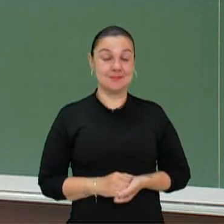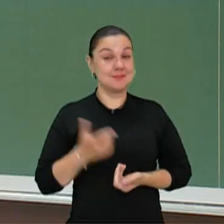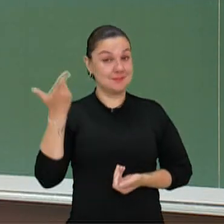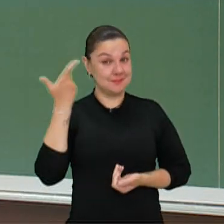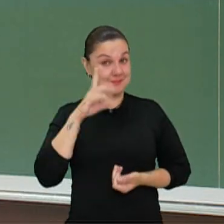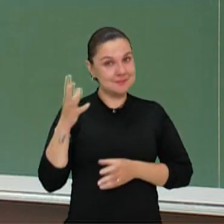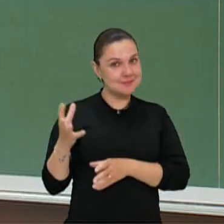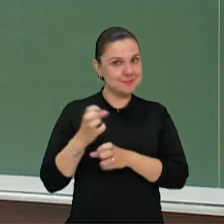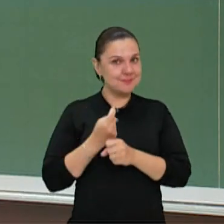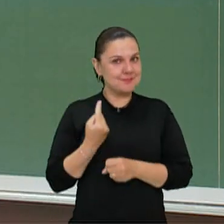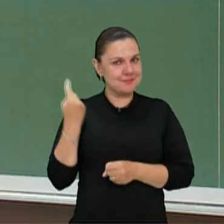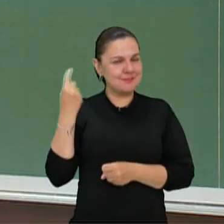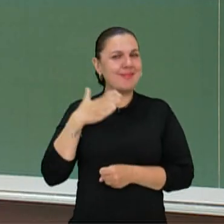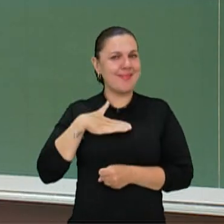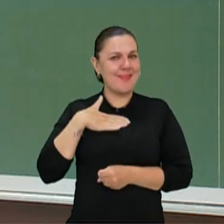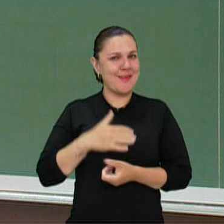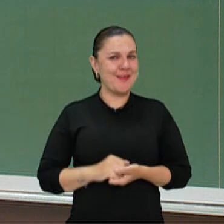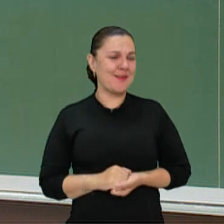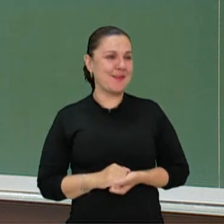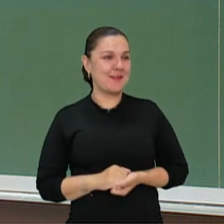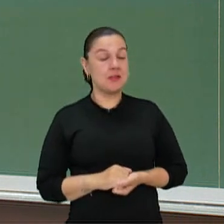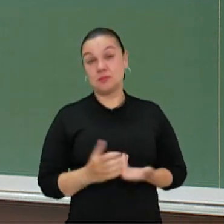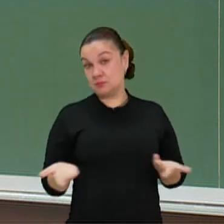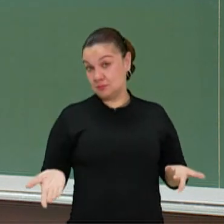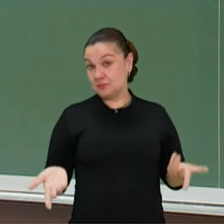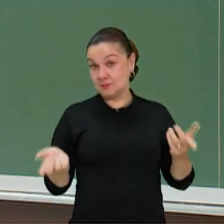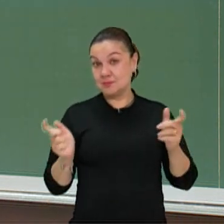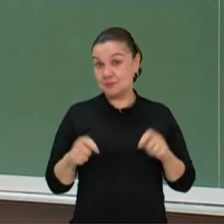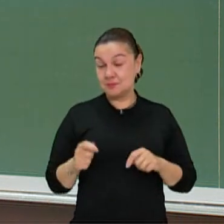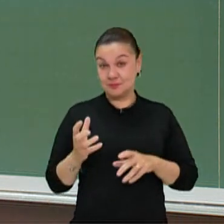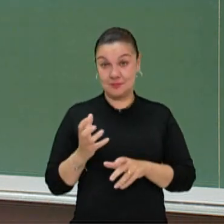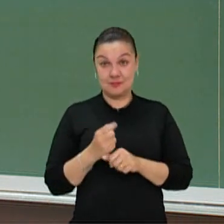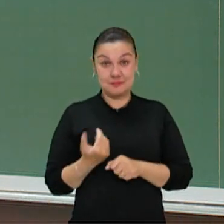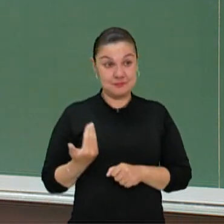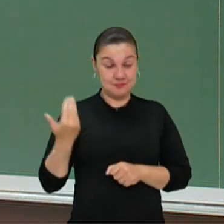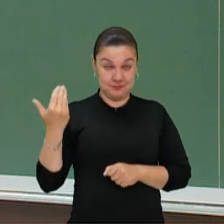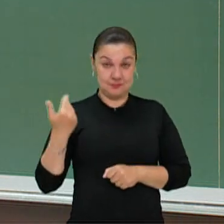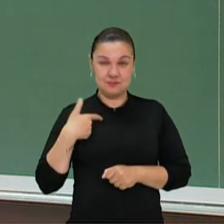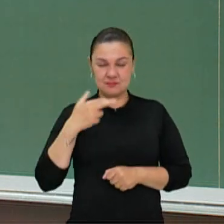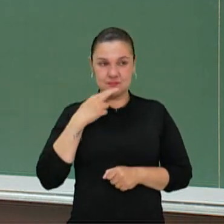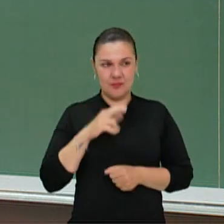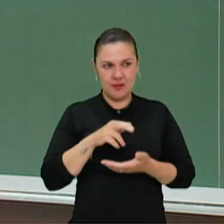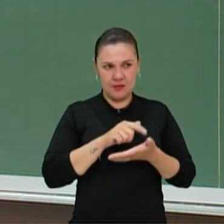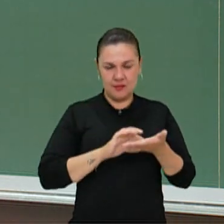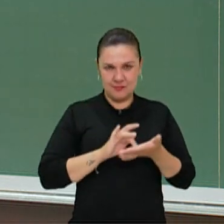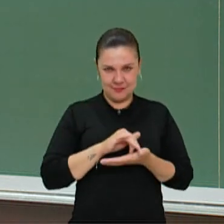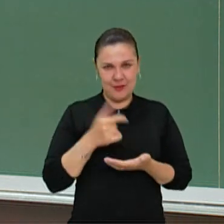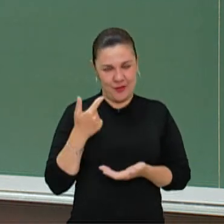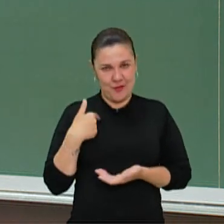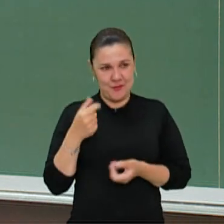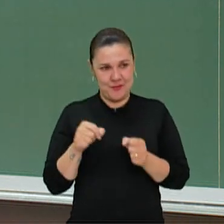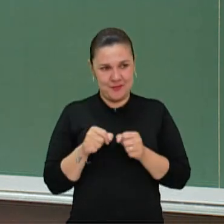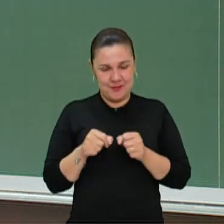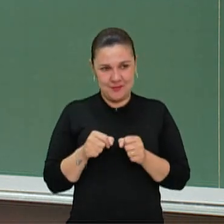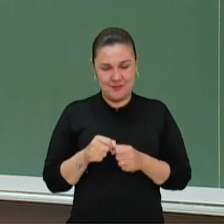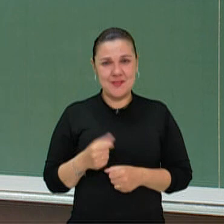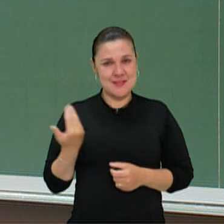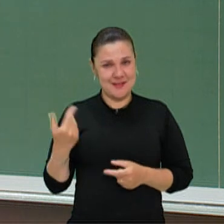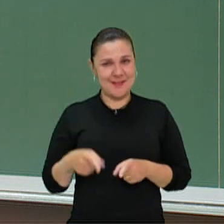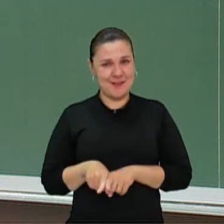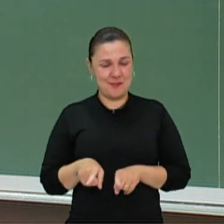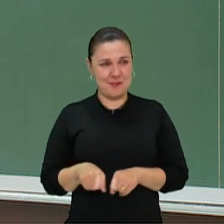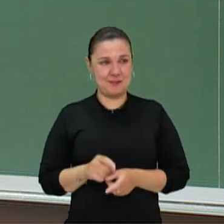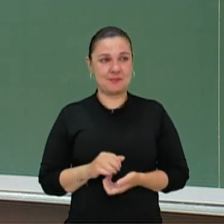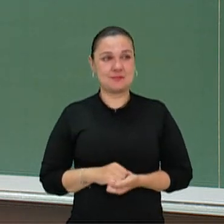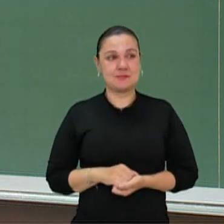Conseguiram somar? Tranquilo? Tá, podem usar a calculadora, hein? Aqui eu recomendo que até eu também usei a calculadora para fazer